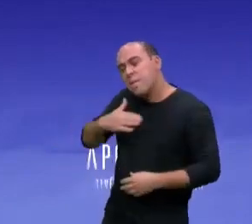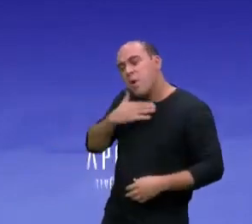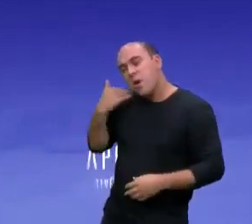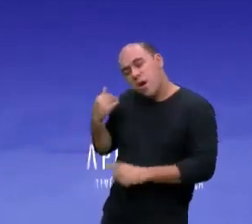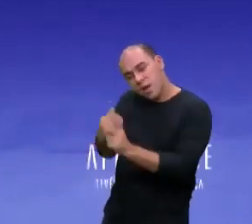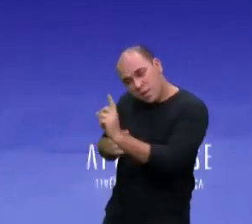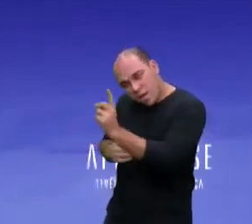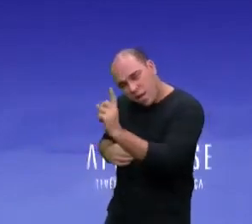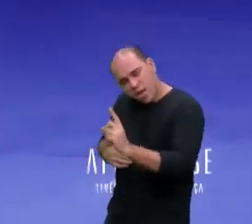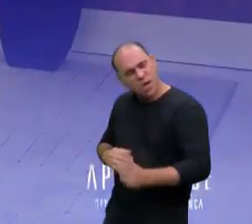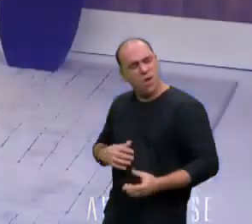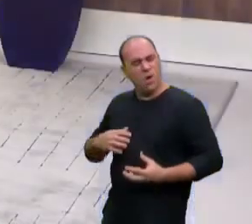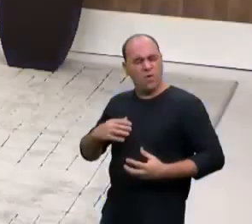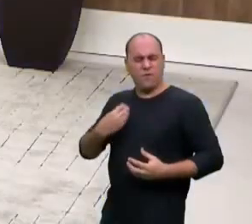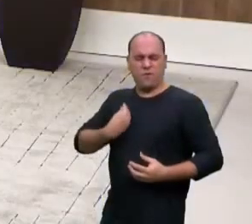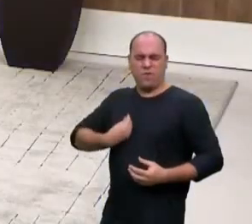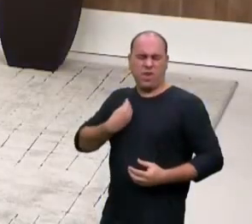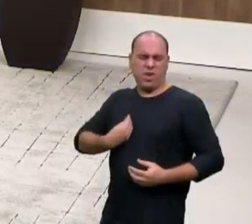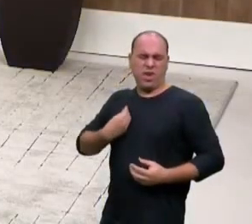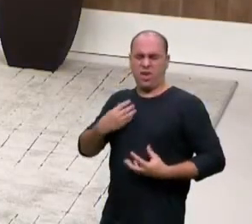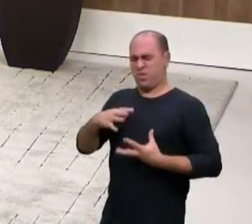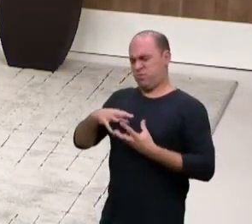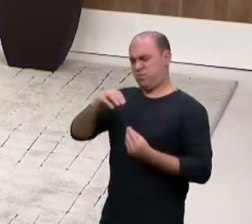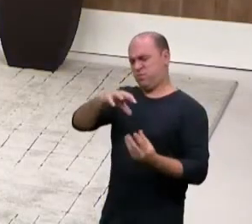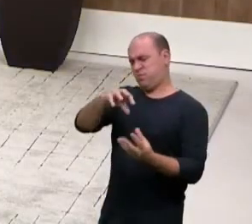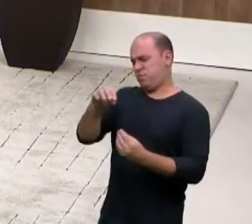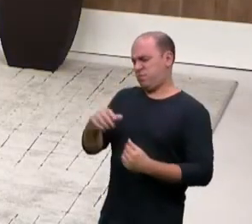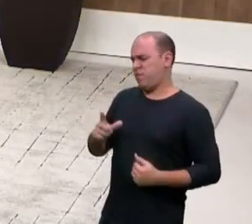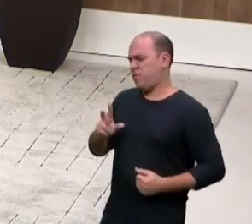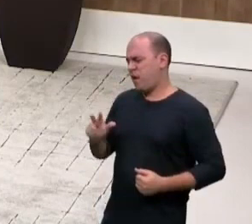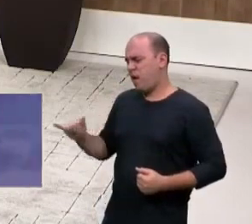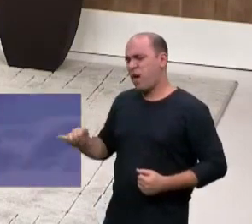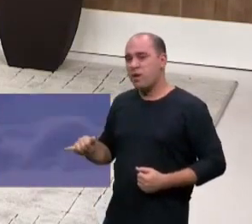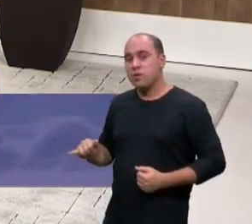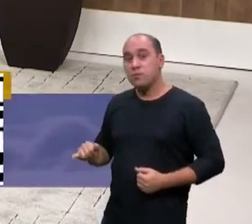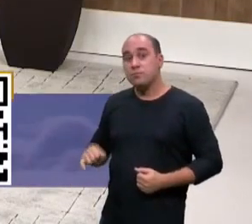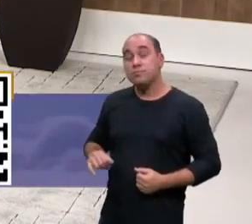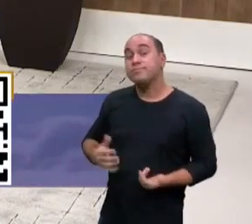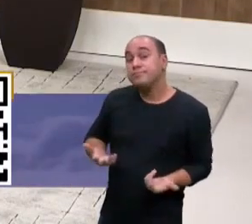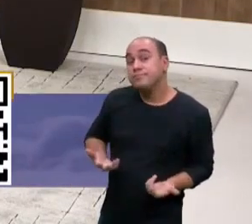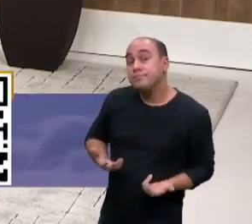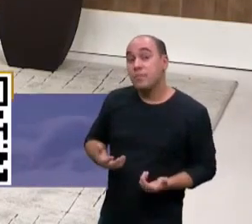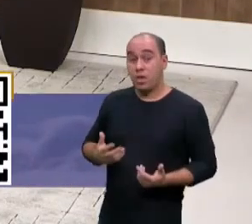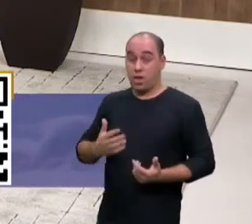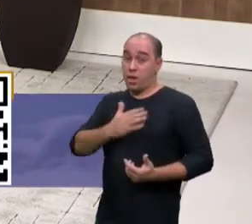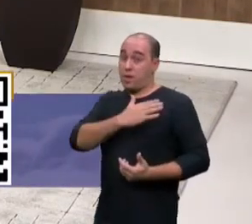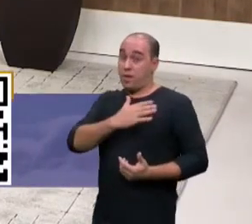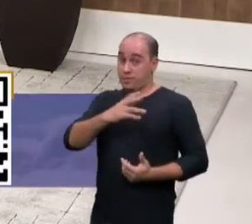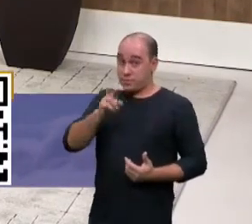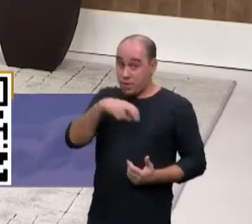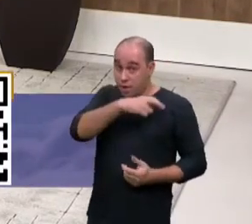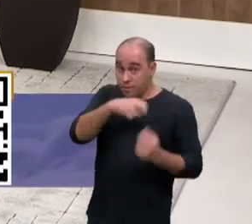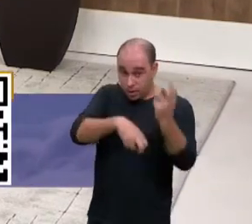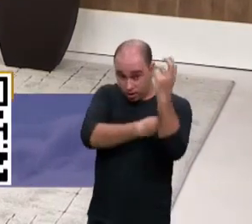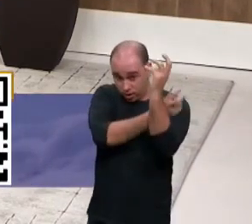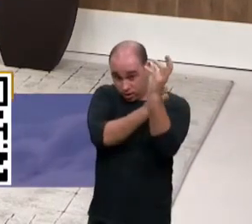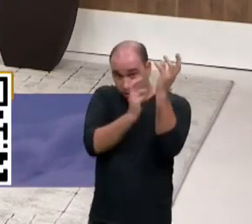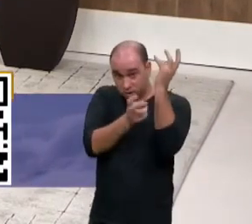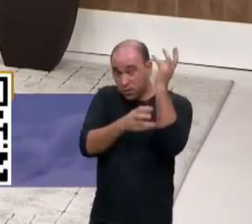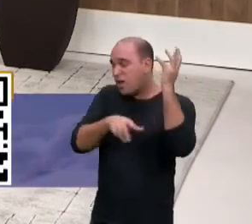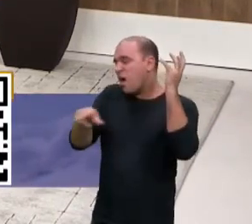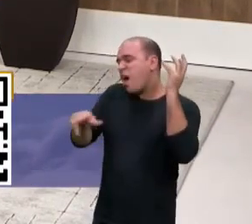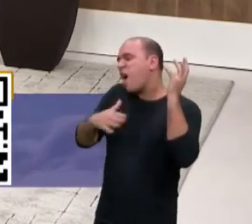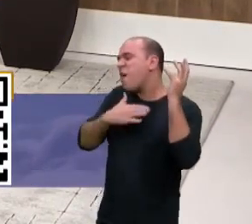morrerei a entendeu sabe quem foi que disse que a alma não morre a serpente portanto essa ideia de que a pessoa